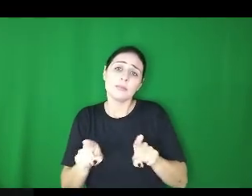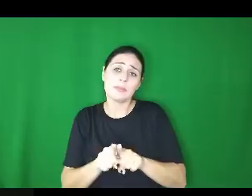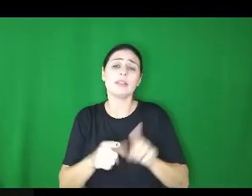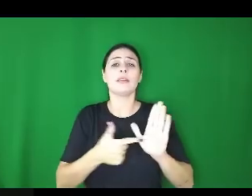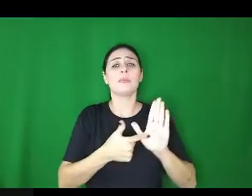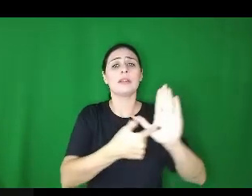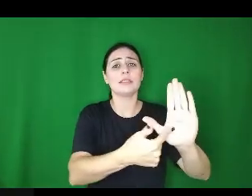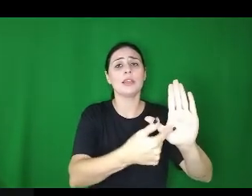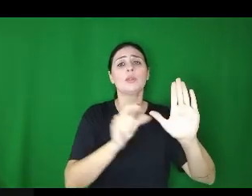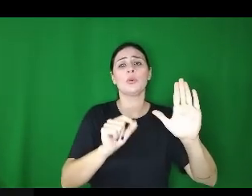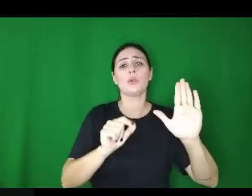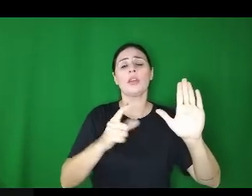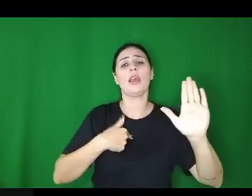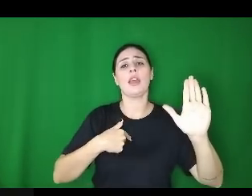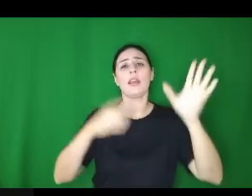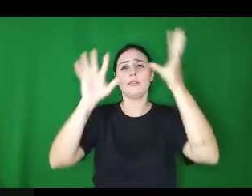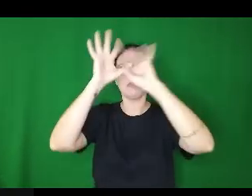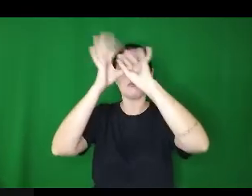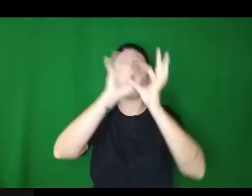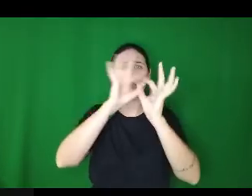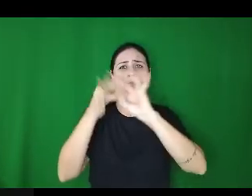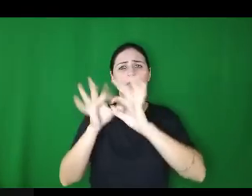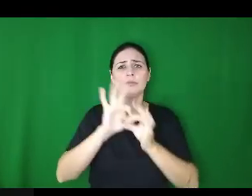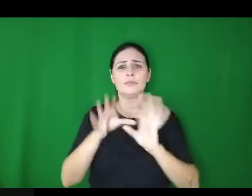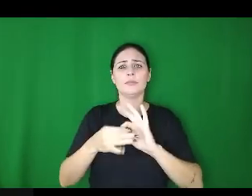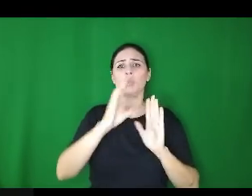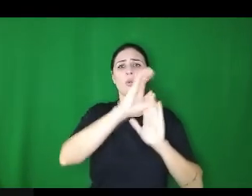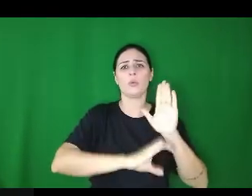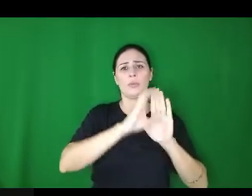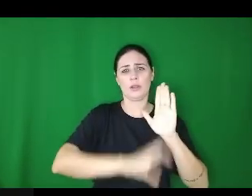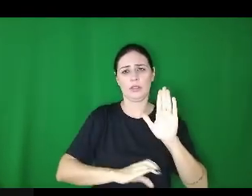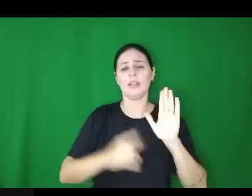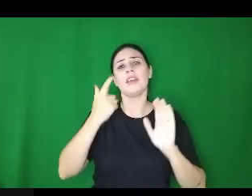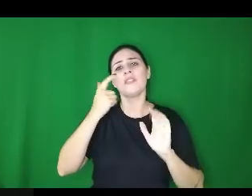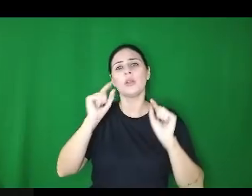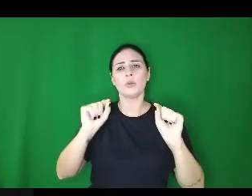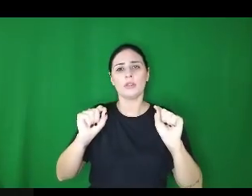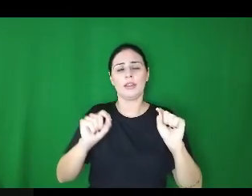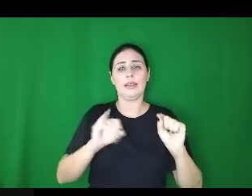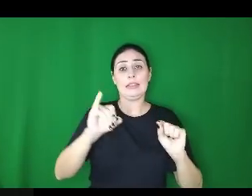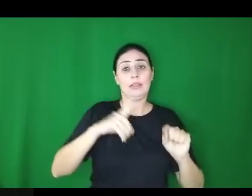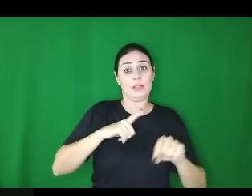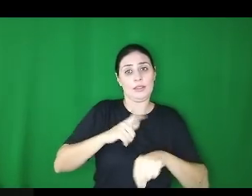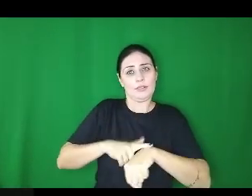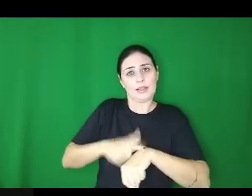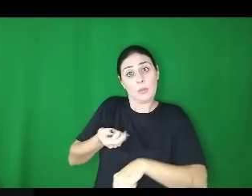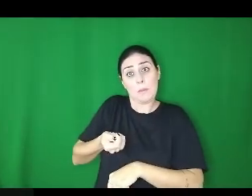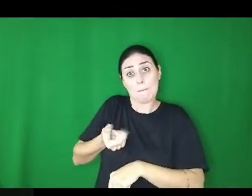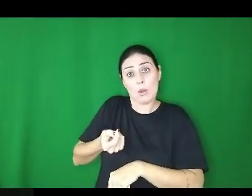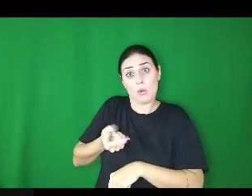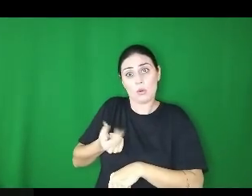quais conteúdos ali, habilidades que seriam importantes pensando na progressão da aprendizagem das